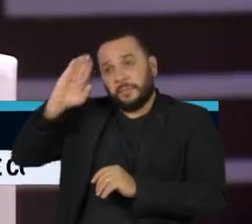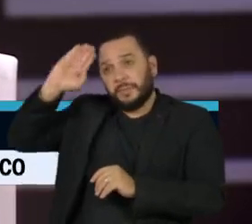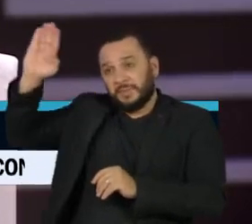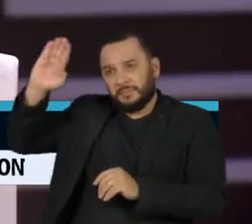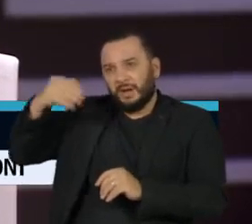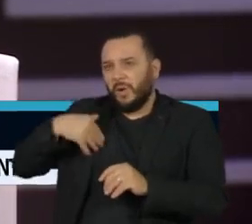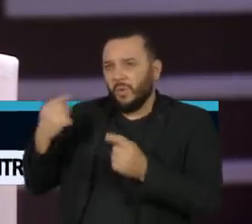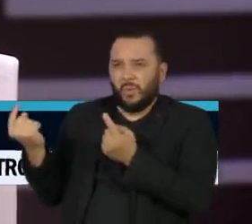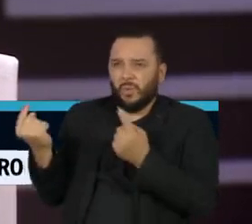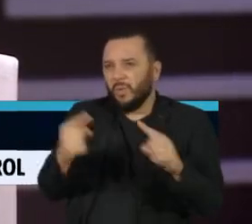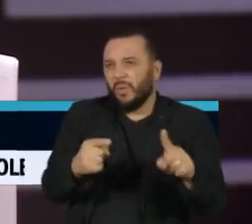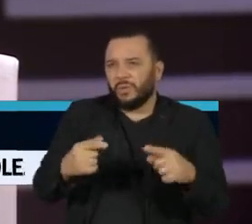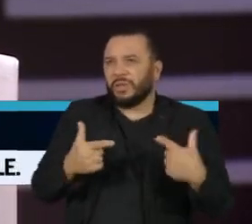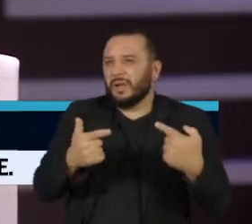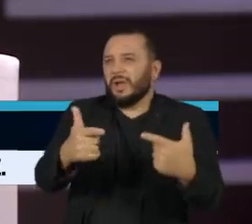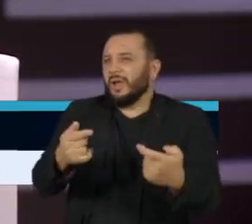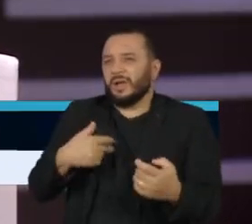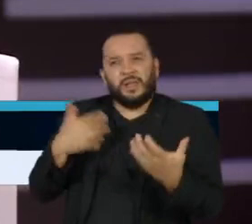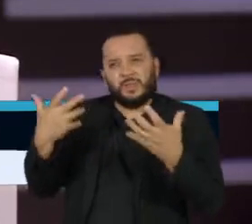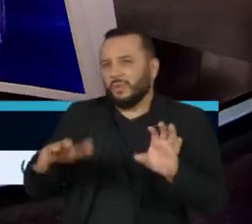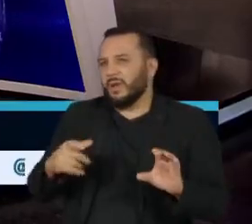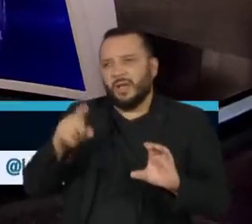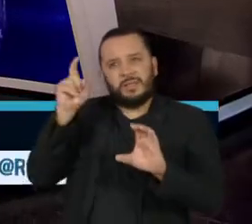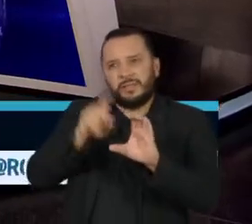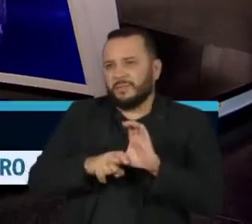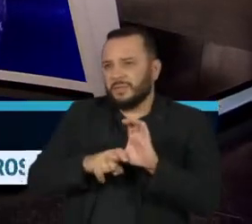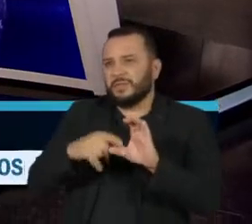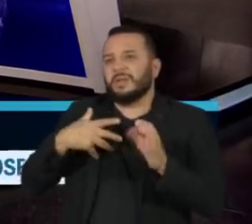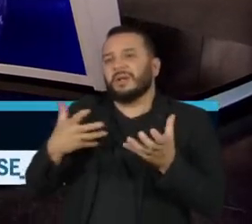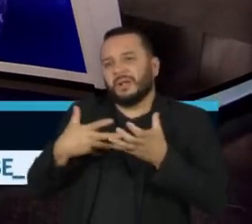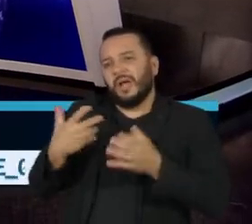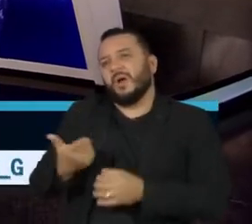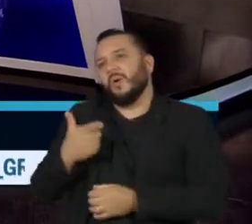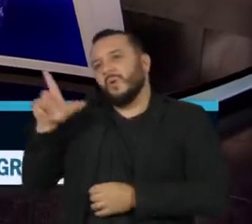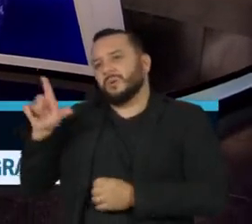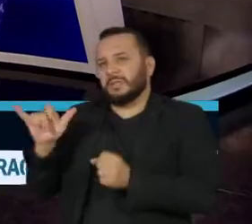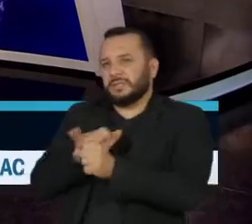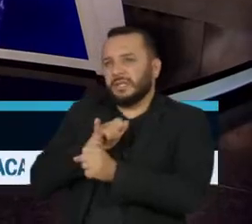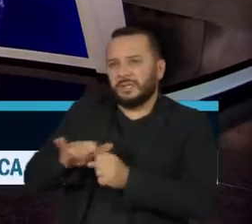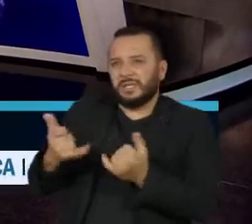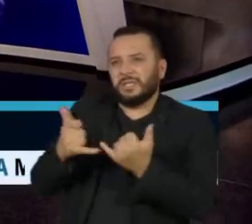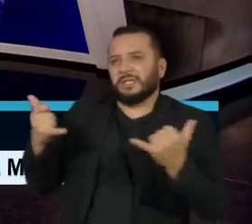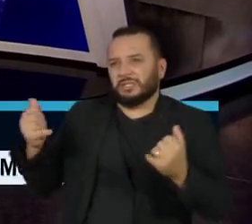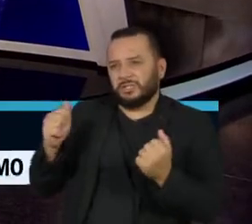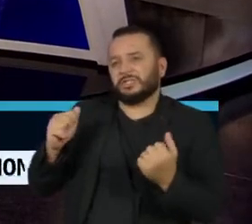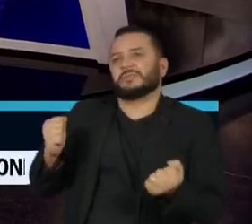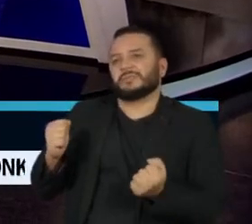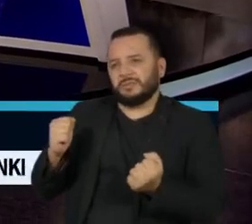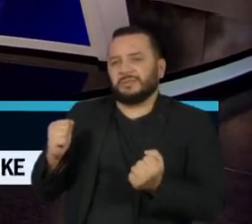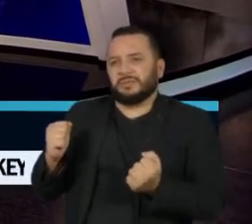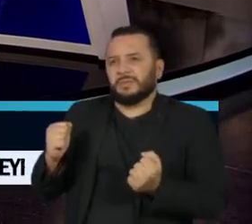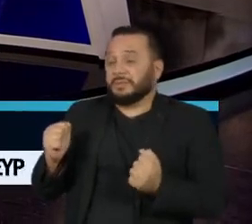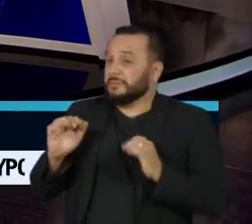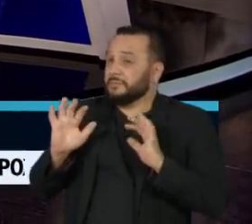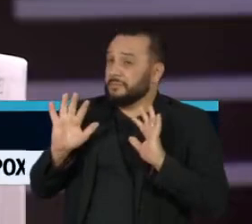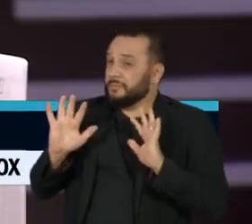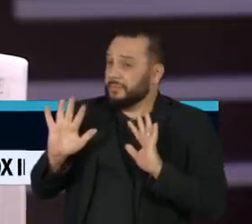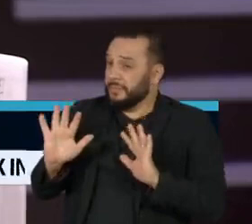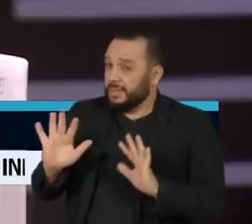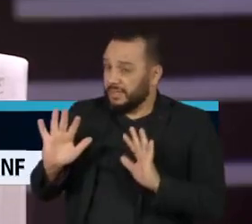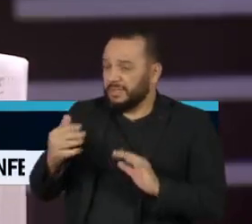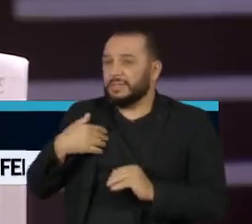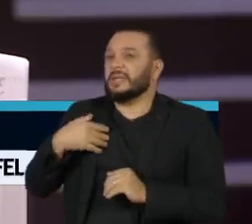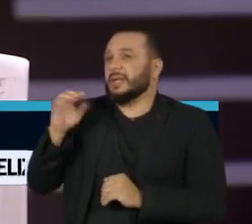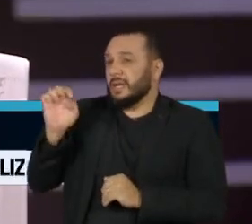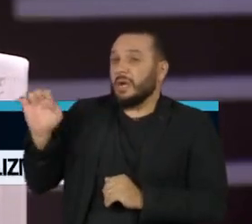guerra e que não deseja mais ser dependente e deseja usar outras formas de energia. Então, pelo menos para o mundo não, mas pelo menos para a